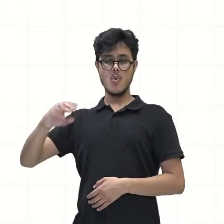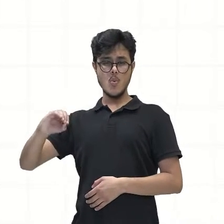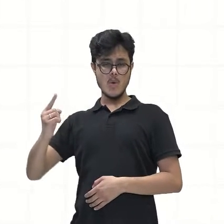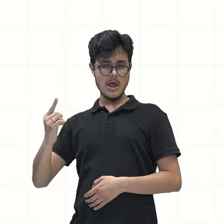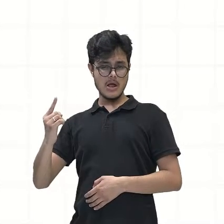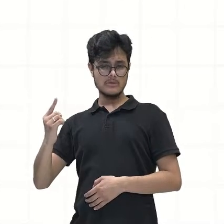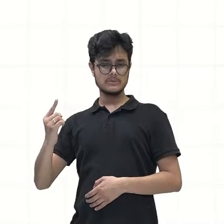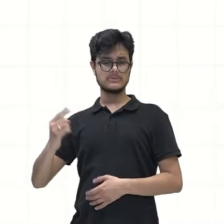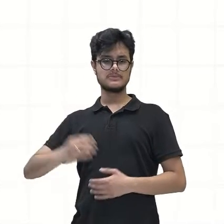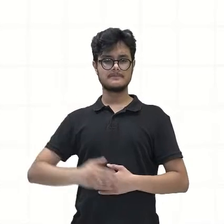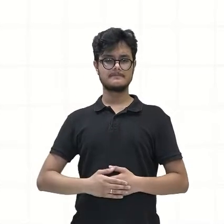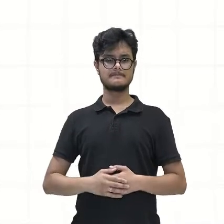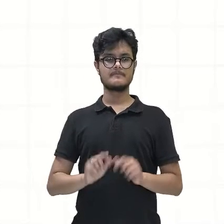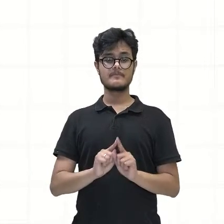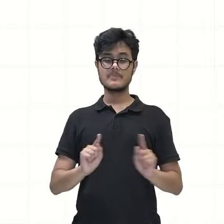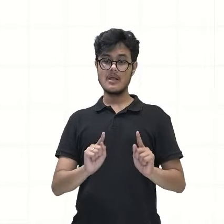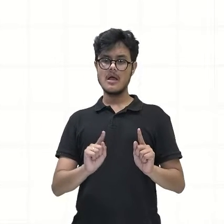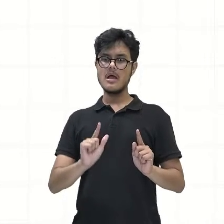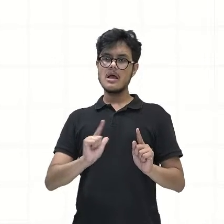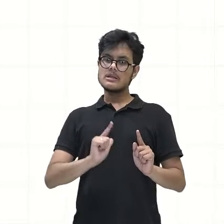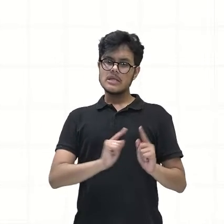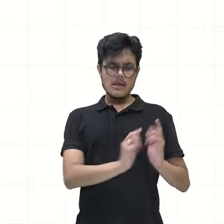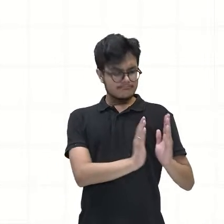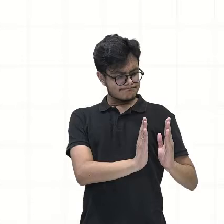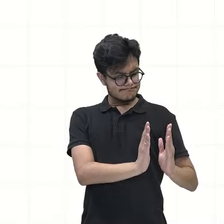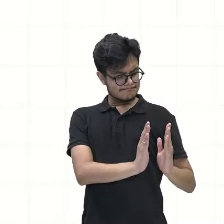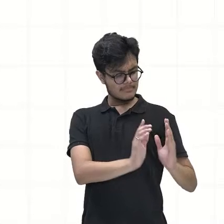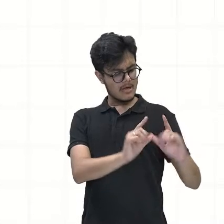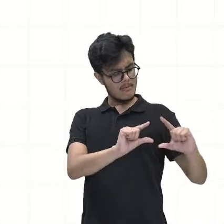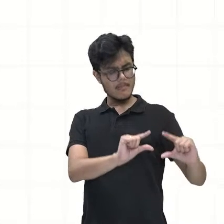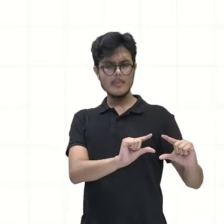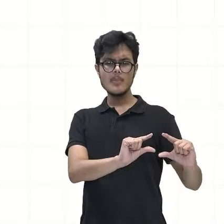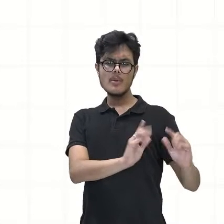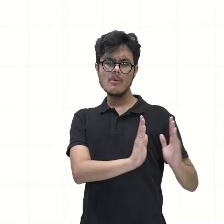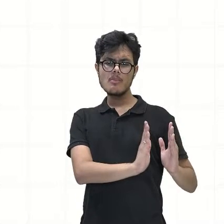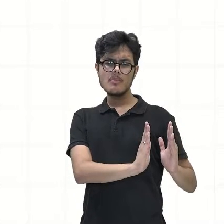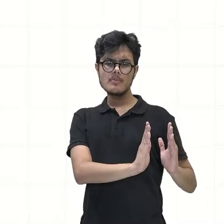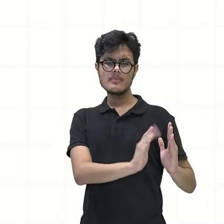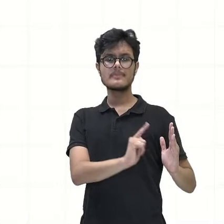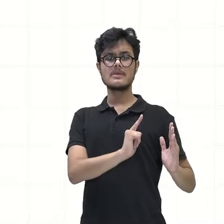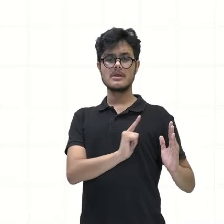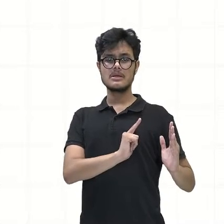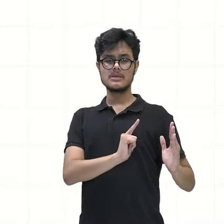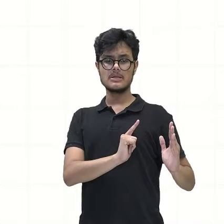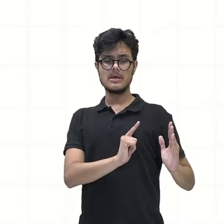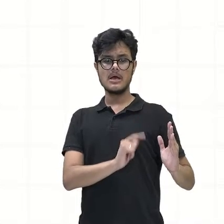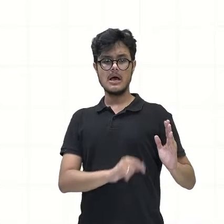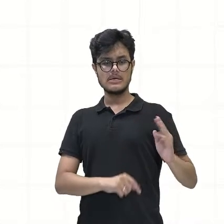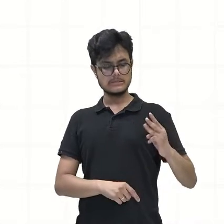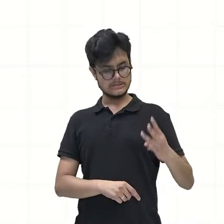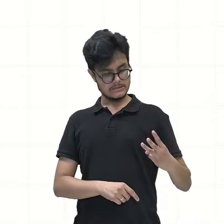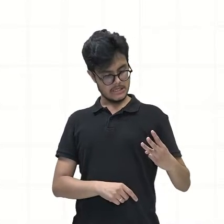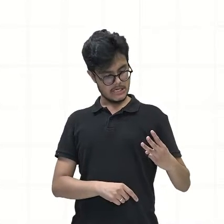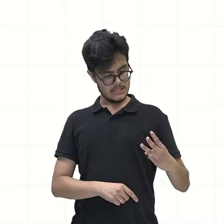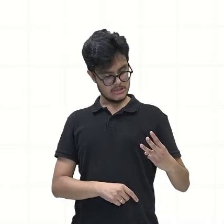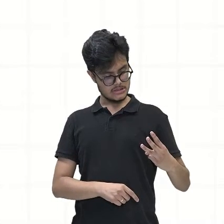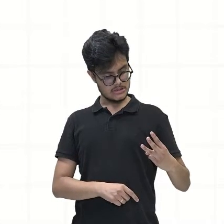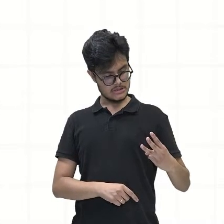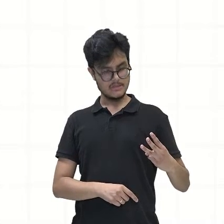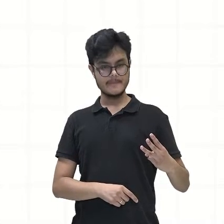3,41, mas ó, né? Se observarmos aqui, ó, essa taxa vai de